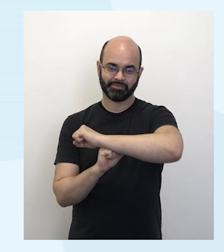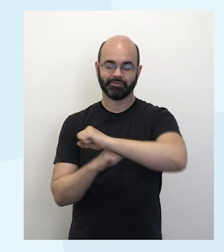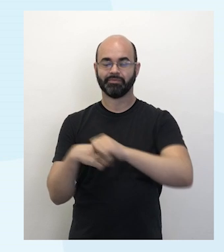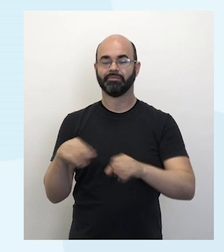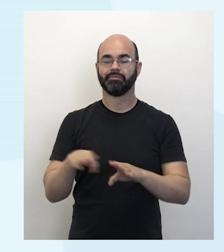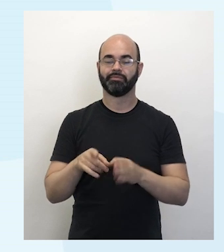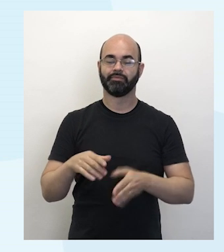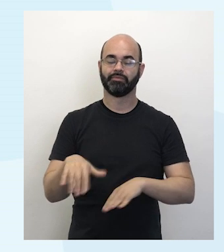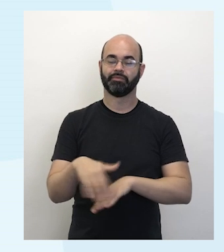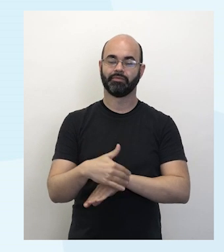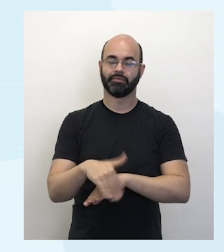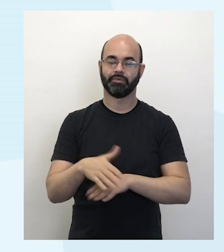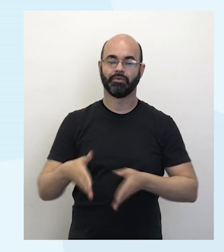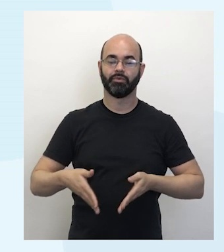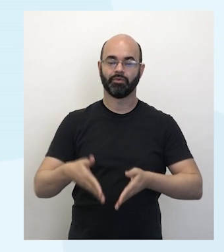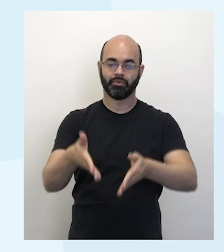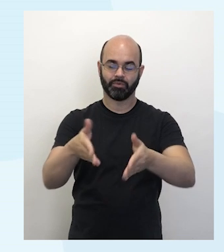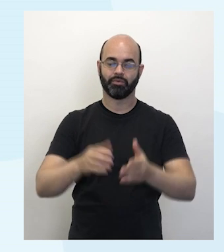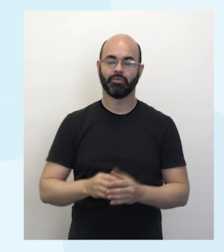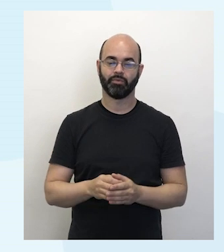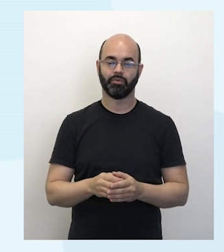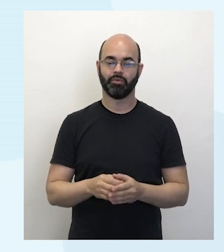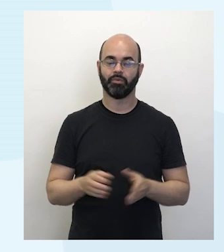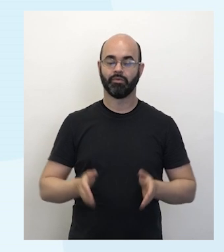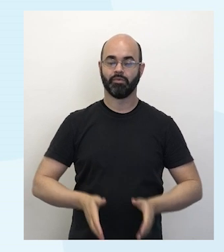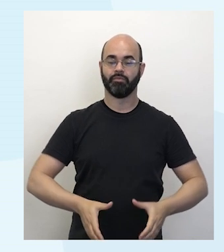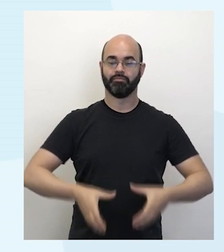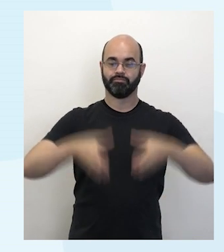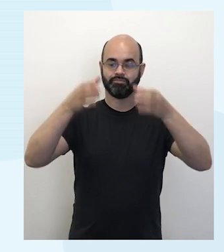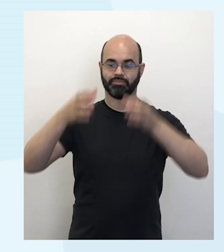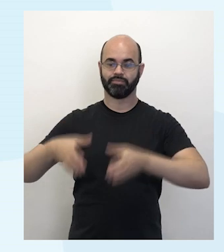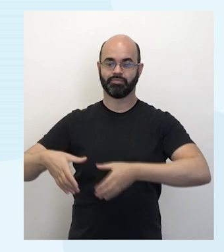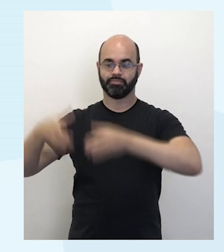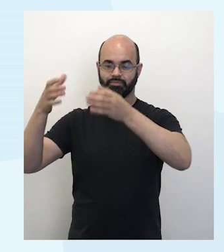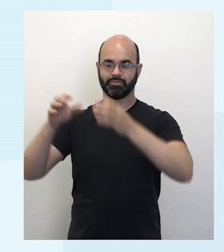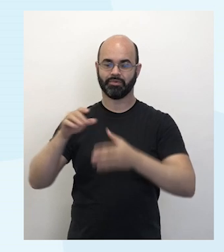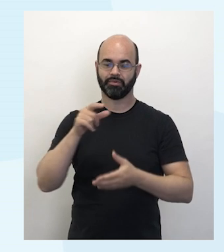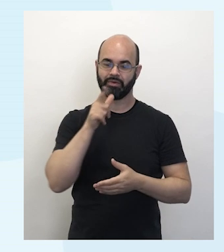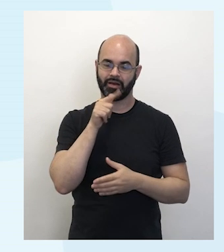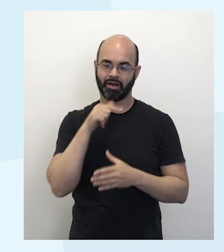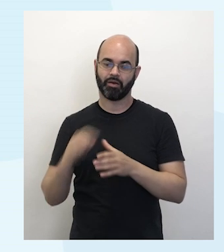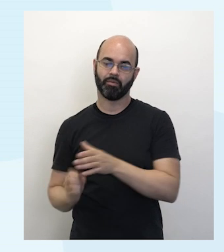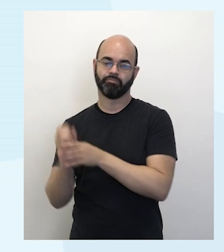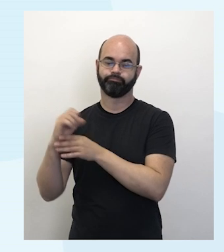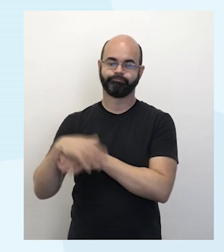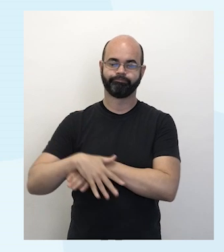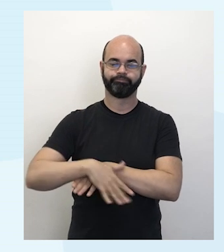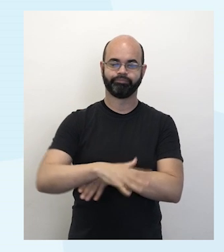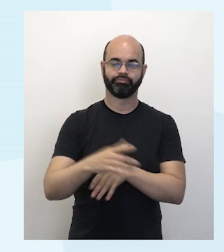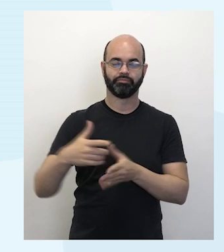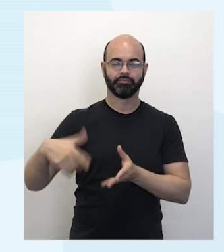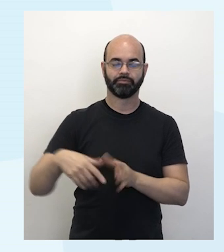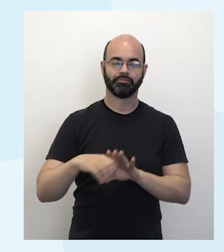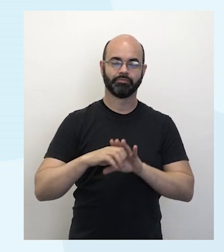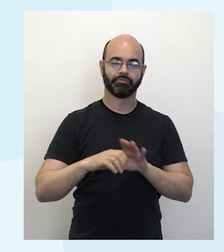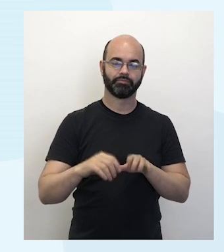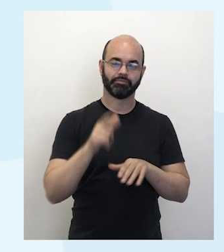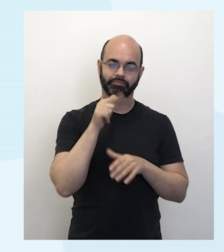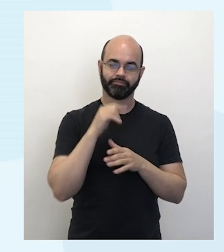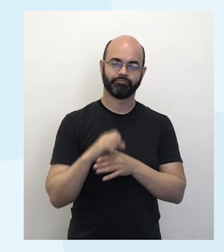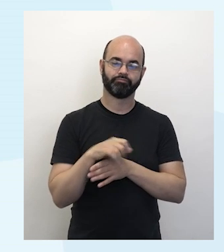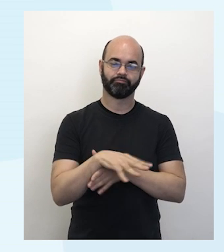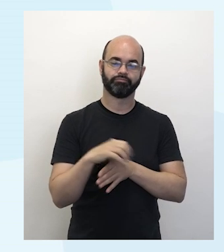pavimentadas, arquedutos, sistemas de irrigação. Então, era uma civilização muito poderosa e com